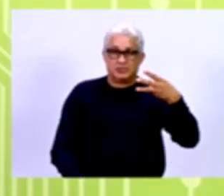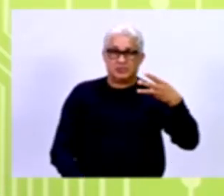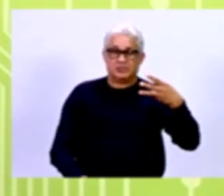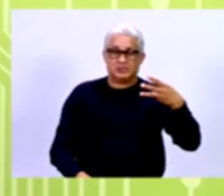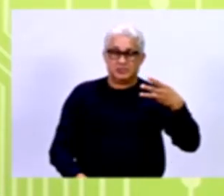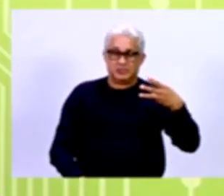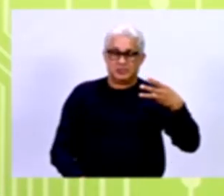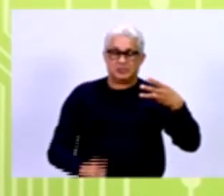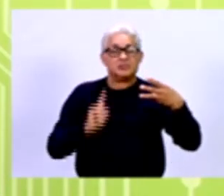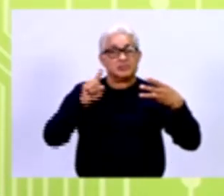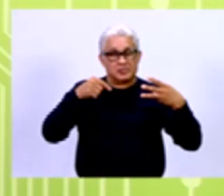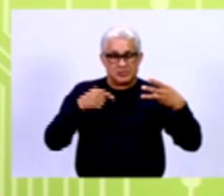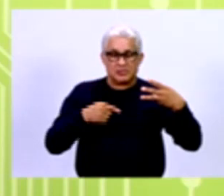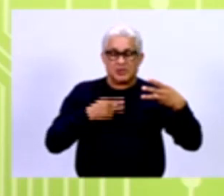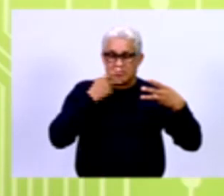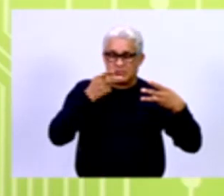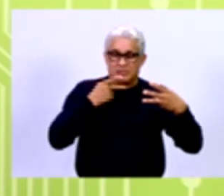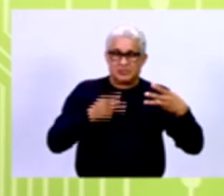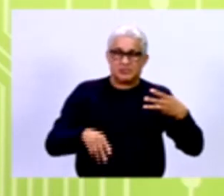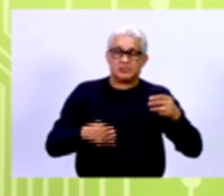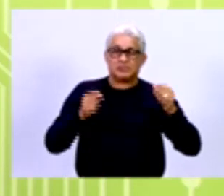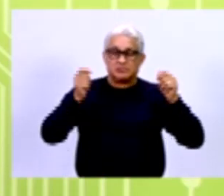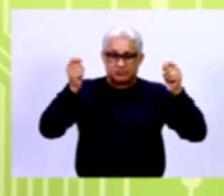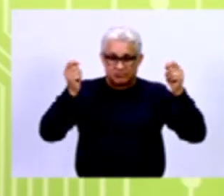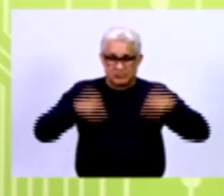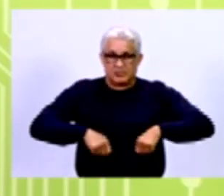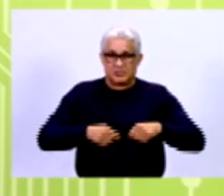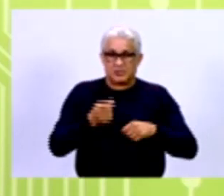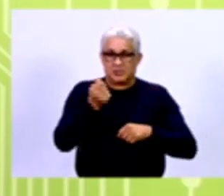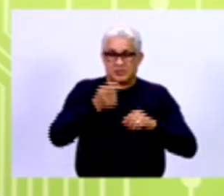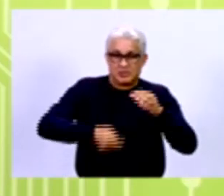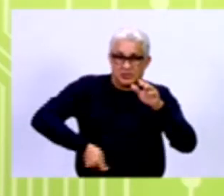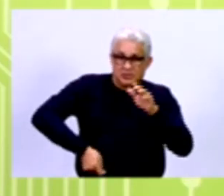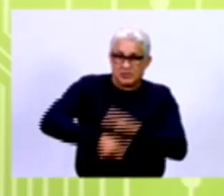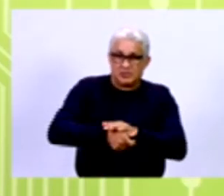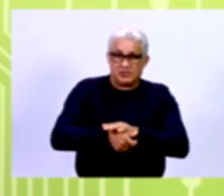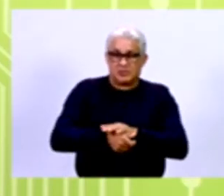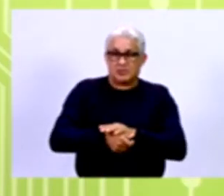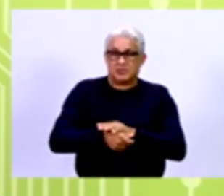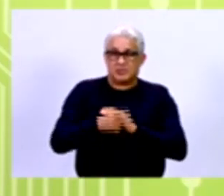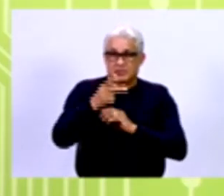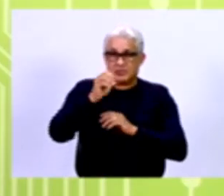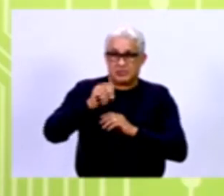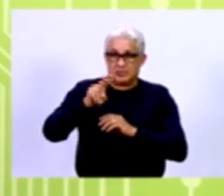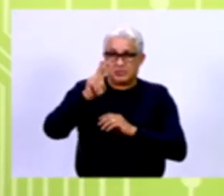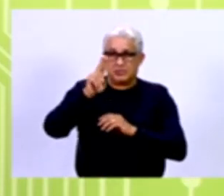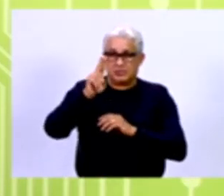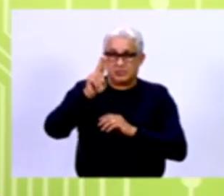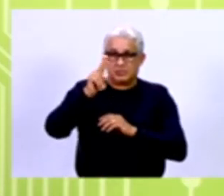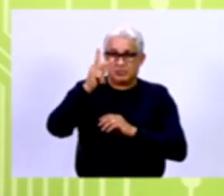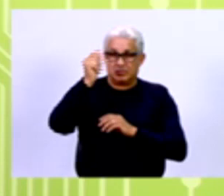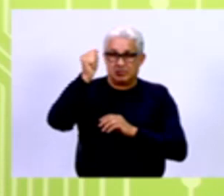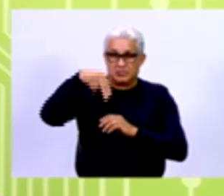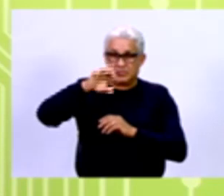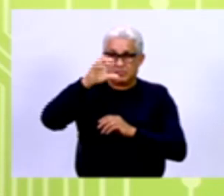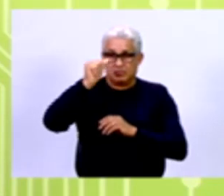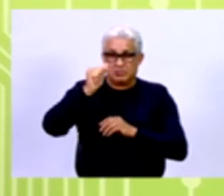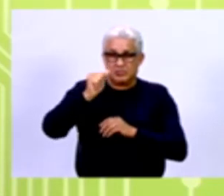mais adiante, é a possibilidade de você financiar esses déficits com poupança externa. Mas aí você teria que ter investimento externo, como